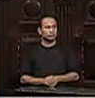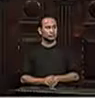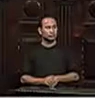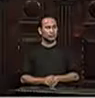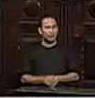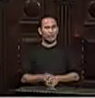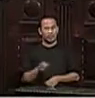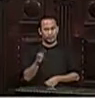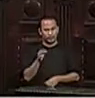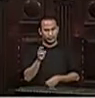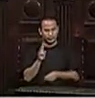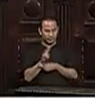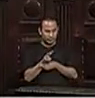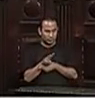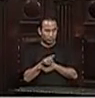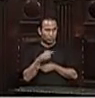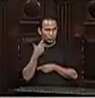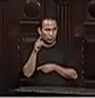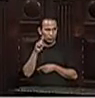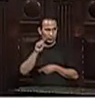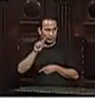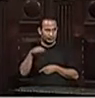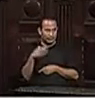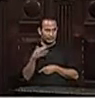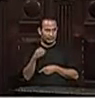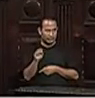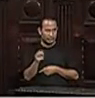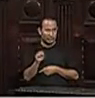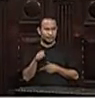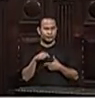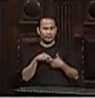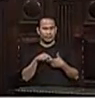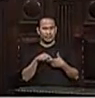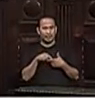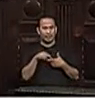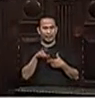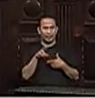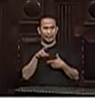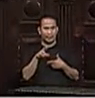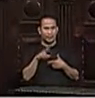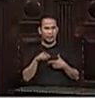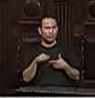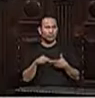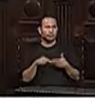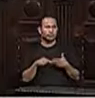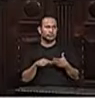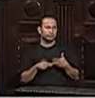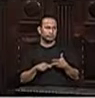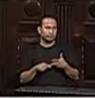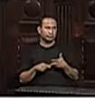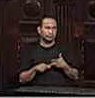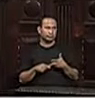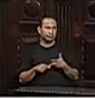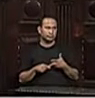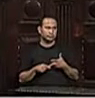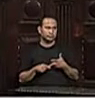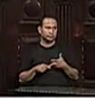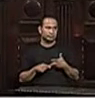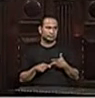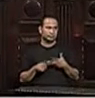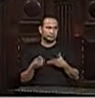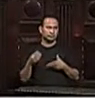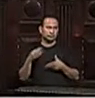do empréstimo. Outro 1 bilhão, que a moeda é real. Essa teria condições de cair no cofre, essas